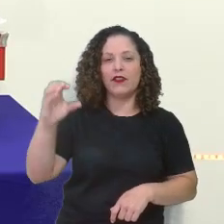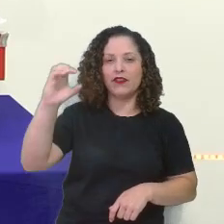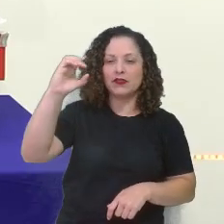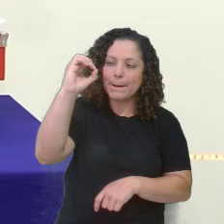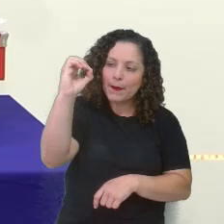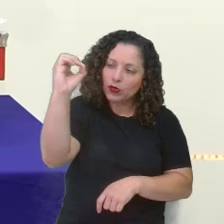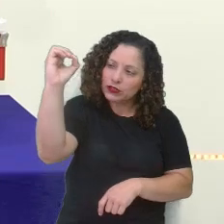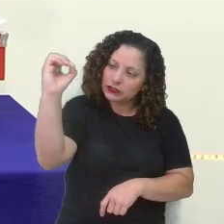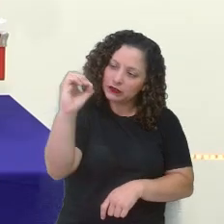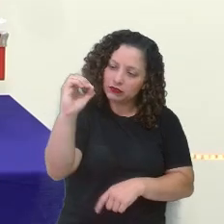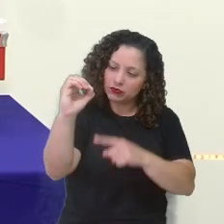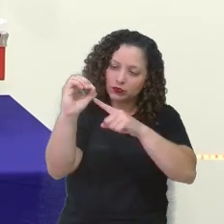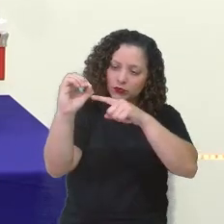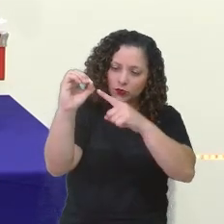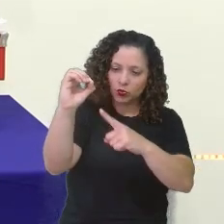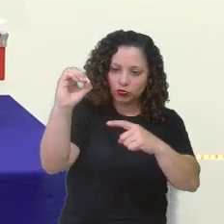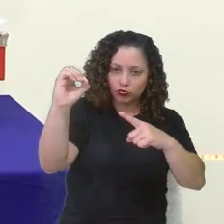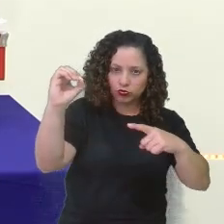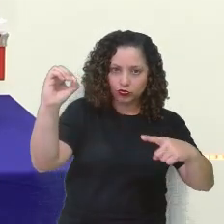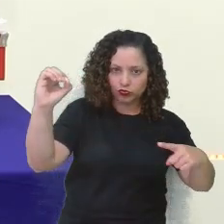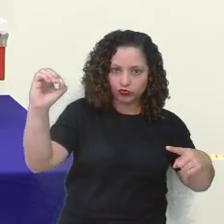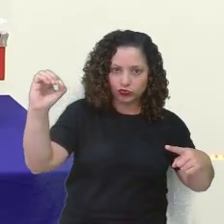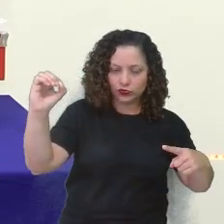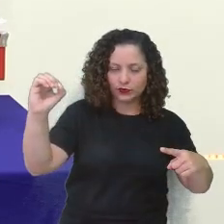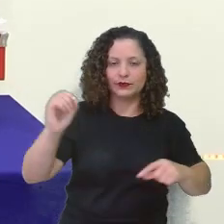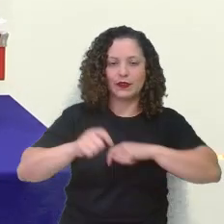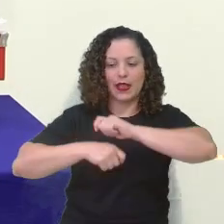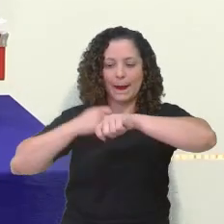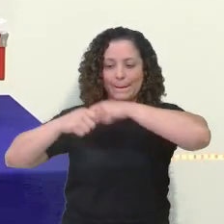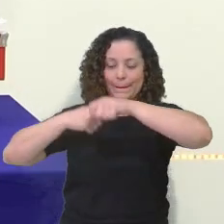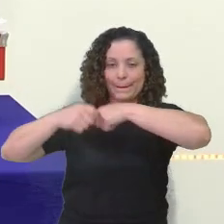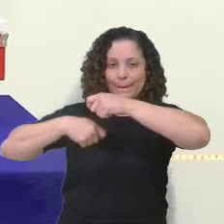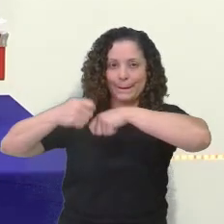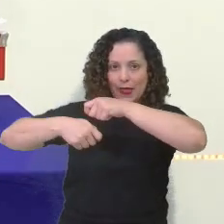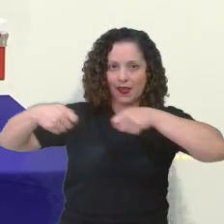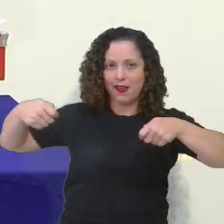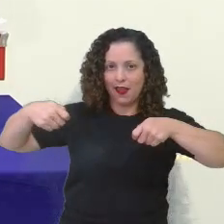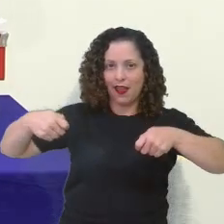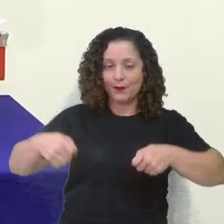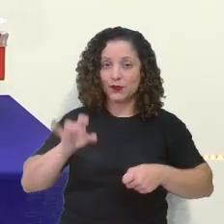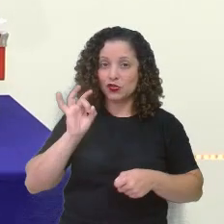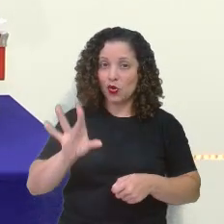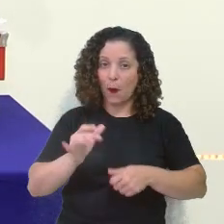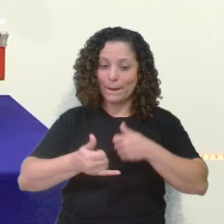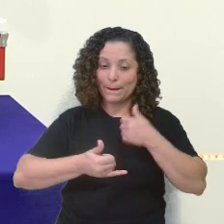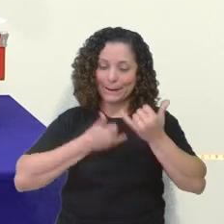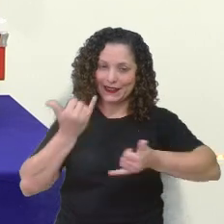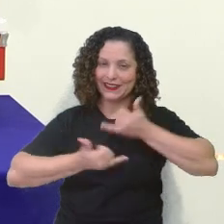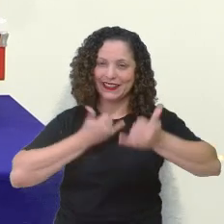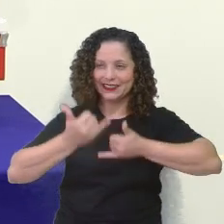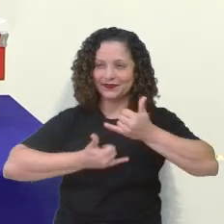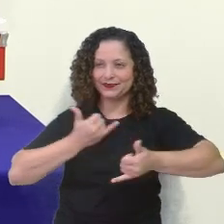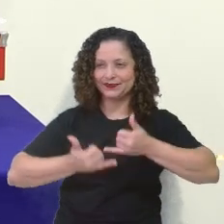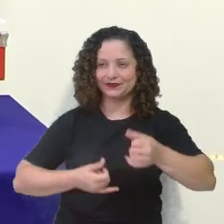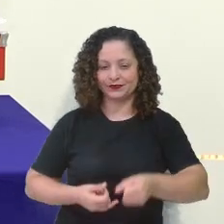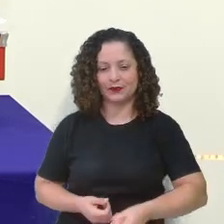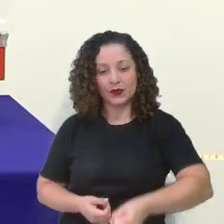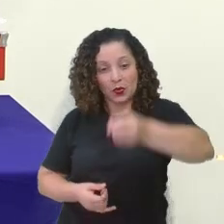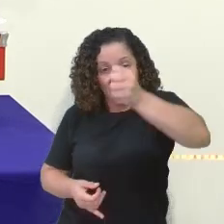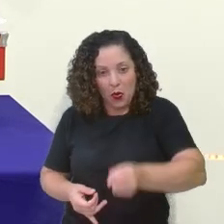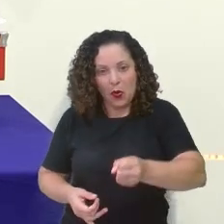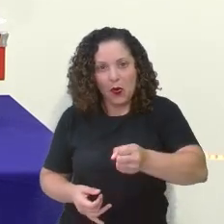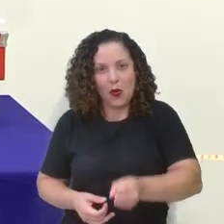uma bolinha, tá? Aí você vai amarrar o cordão e é só brincar, tá? Então,